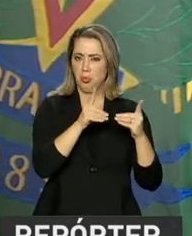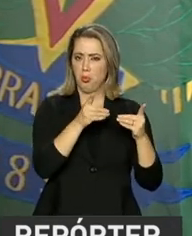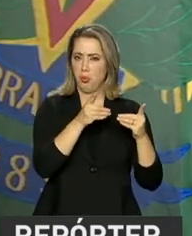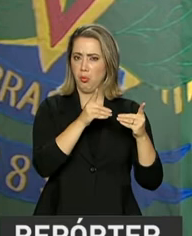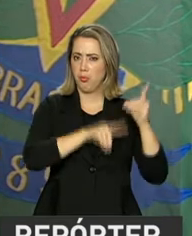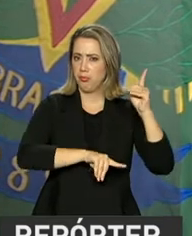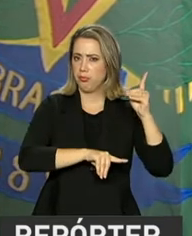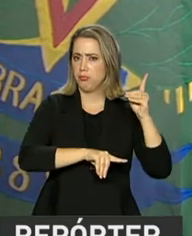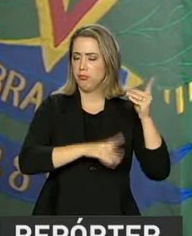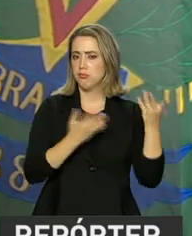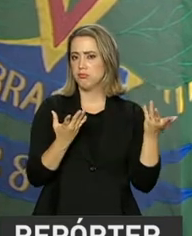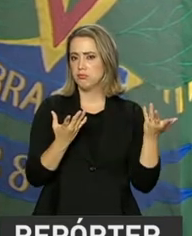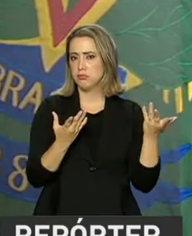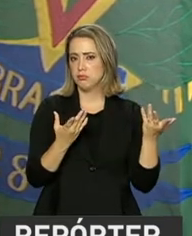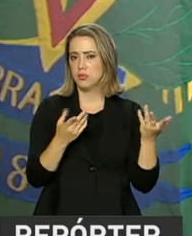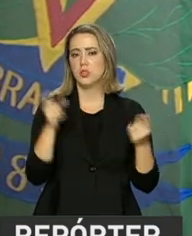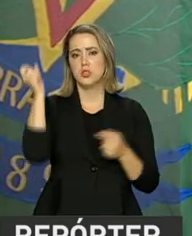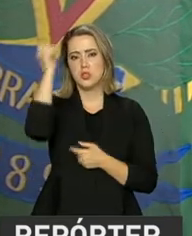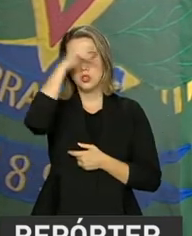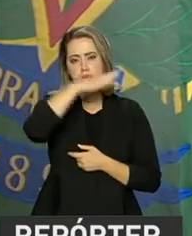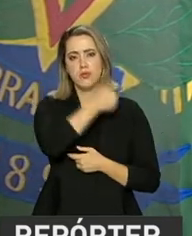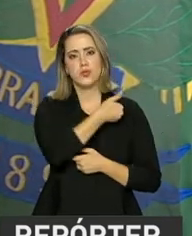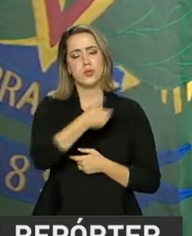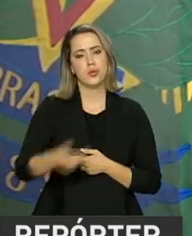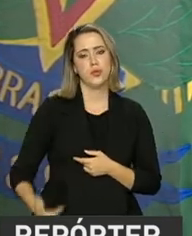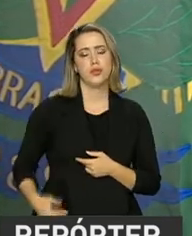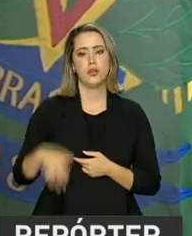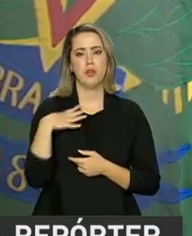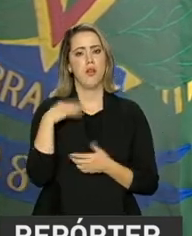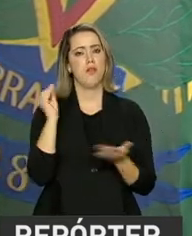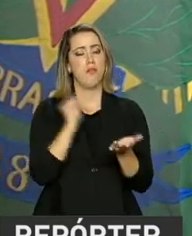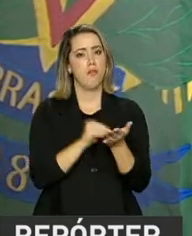governar faltava entrosamento